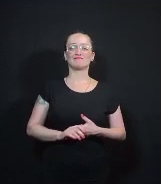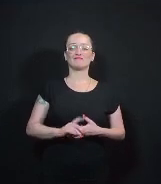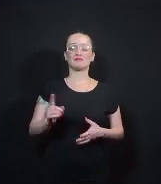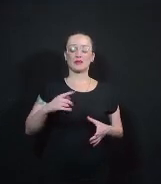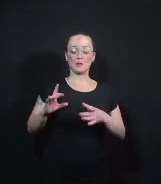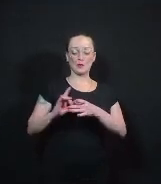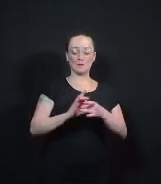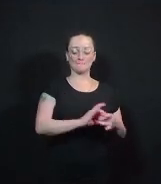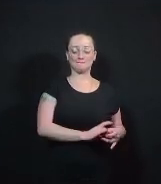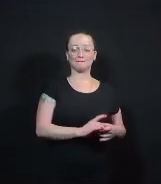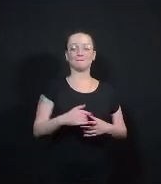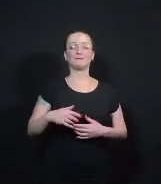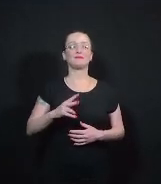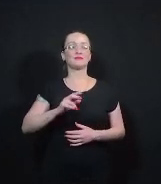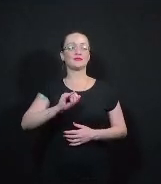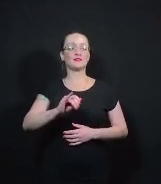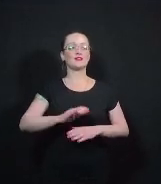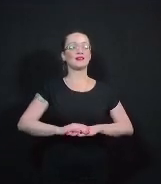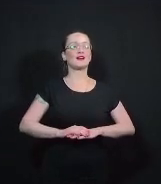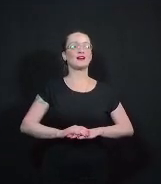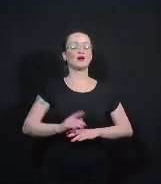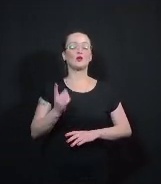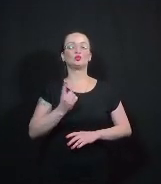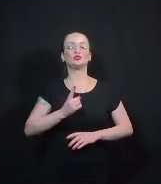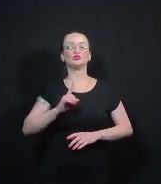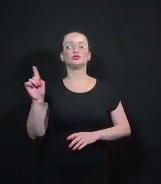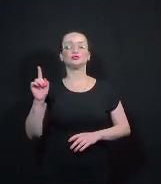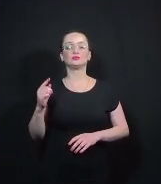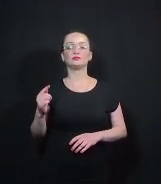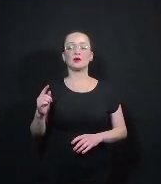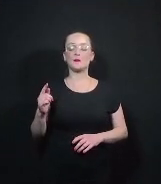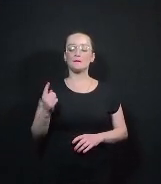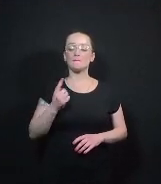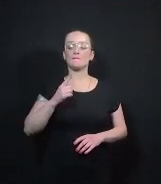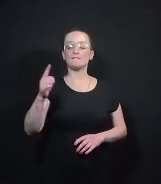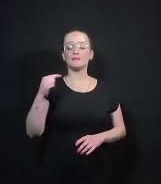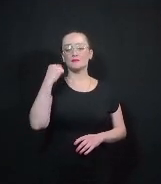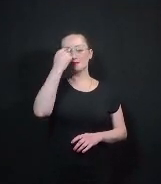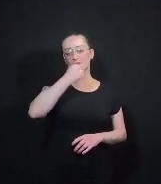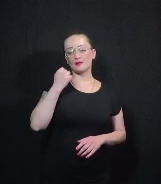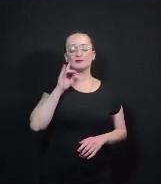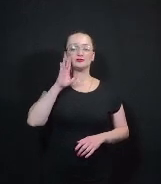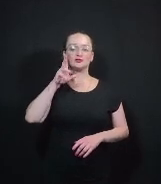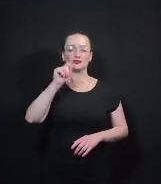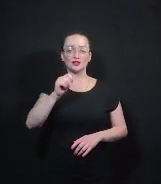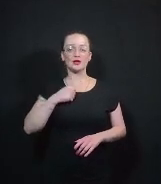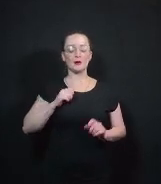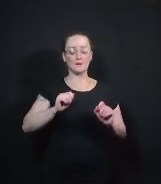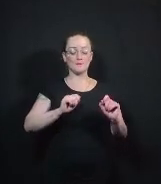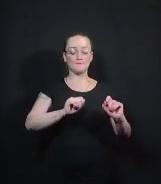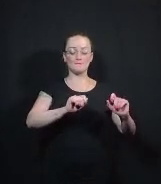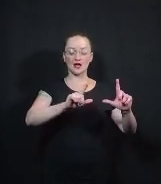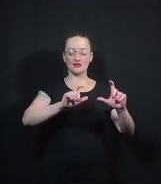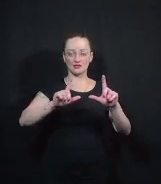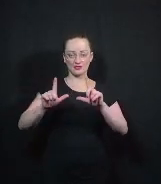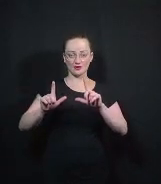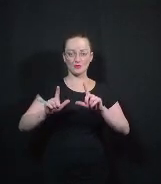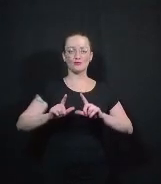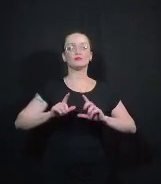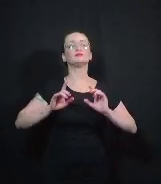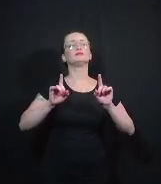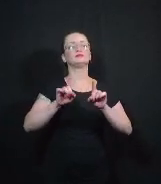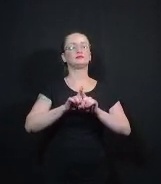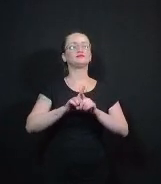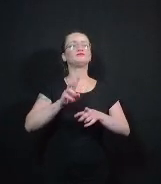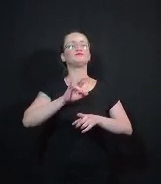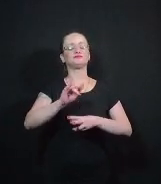agora a gente vai para a nossa próxima e última hora do dia, num painel que seguramente também será, assim